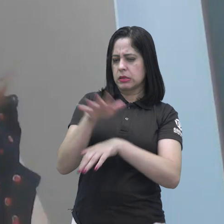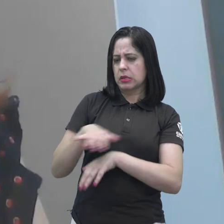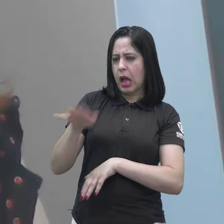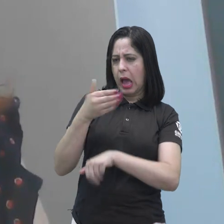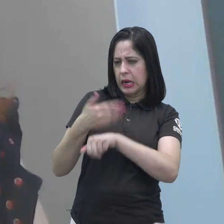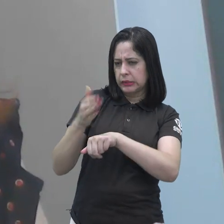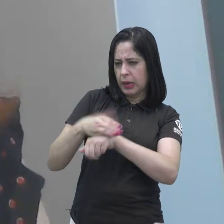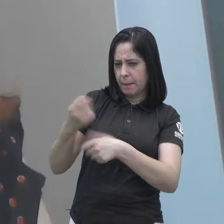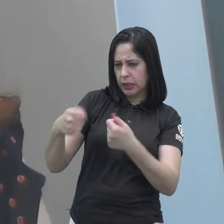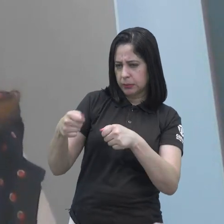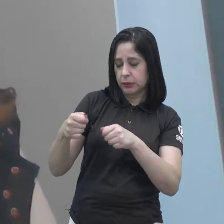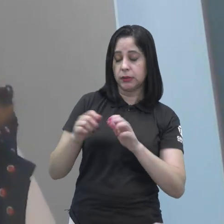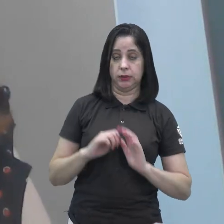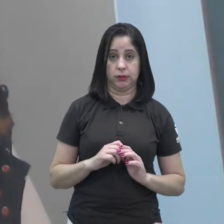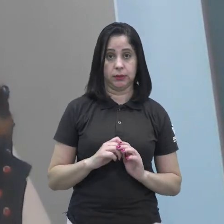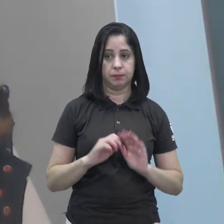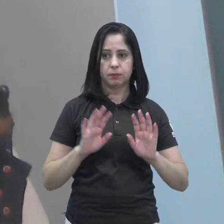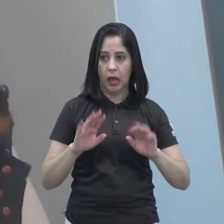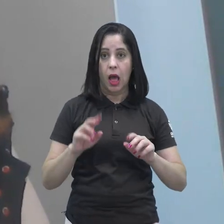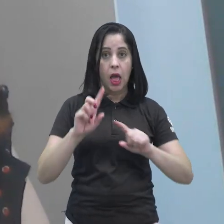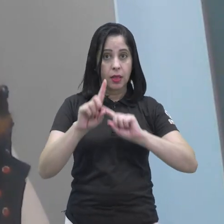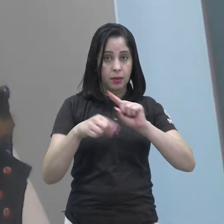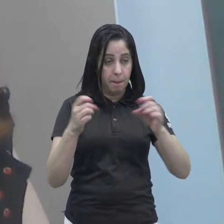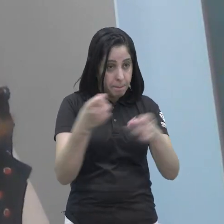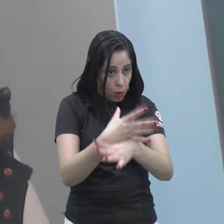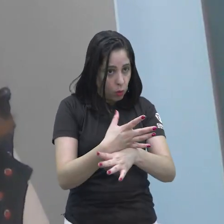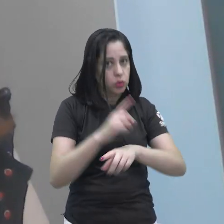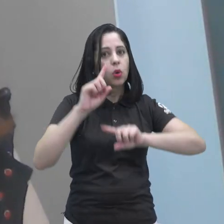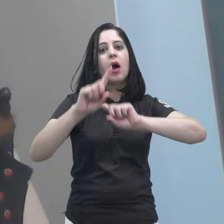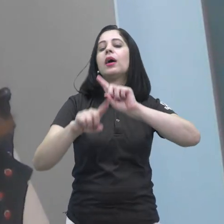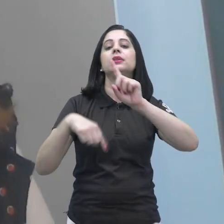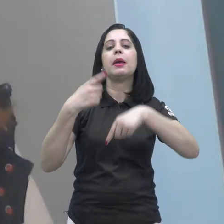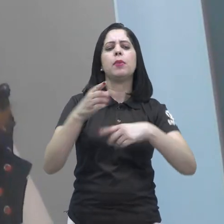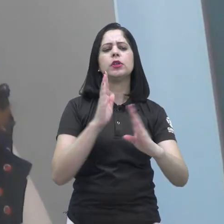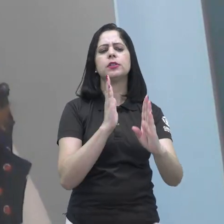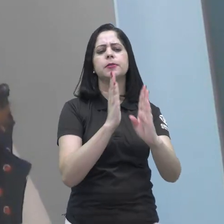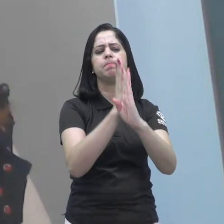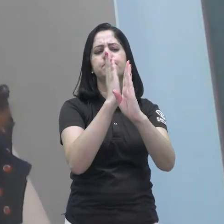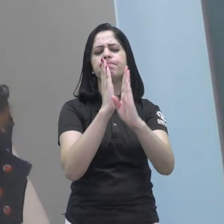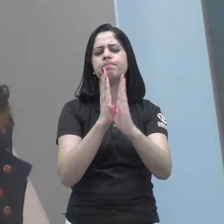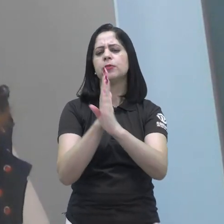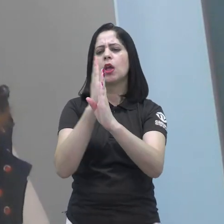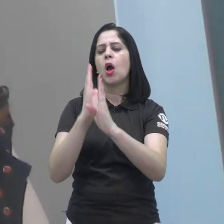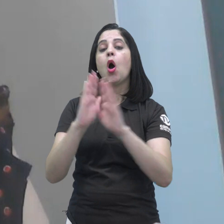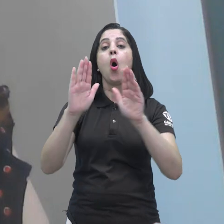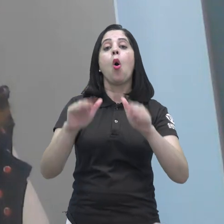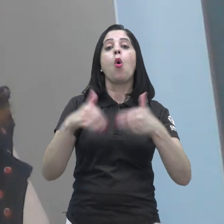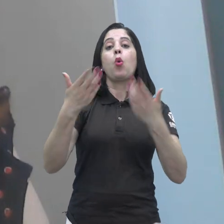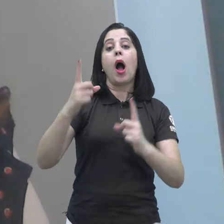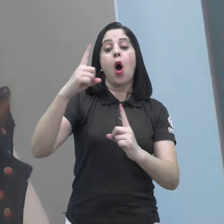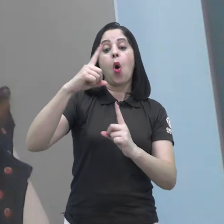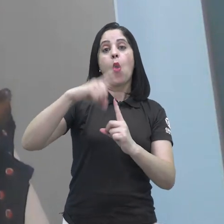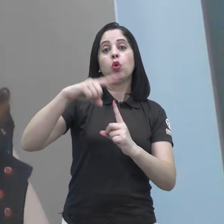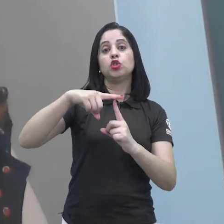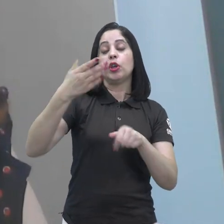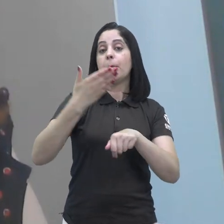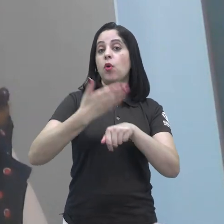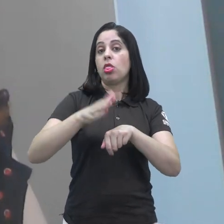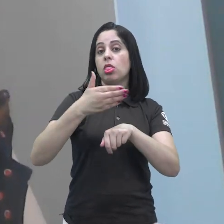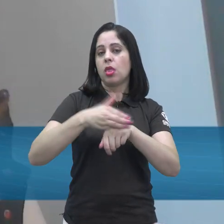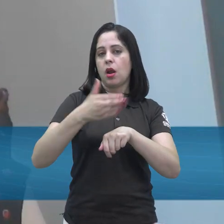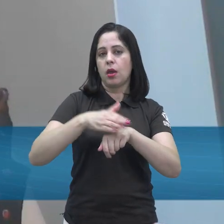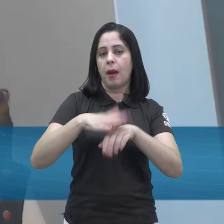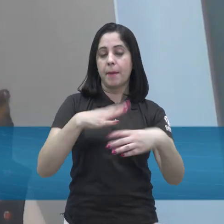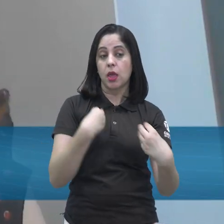desenvolvimento individual. E a partir disso, a gente consegue identificar quais são os treinamentos, qual é a trilha